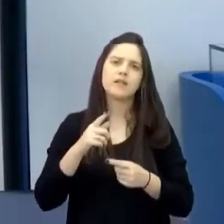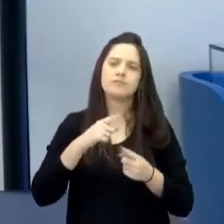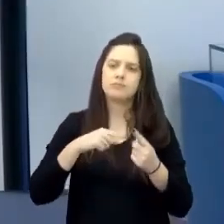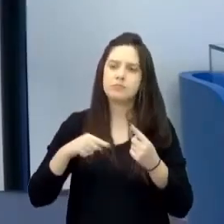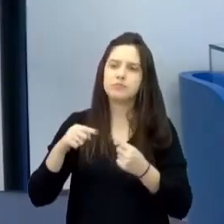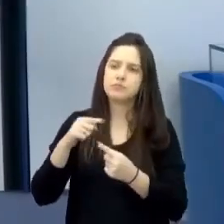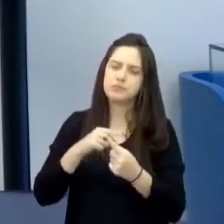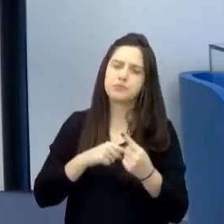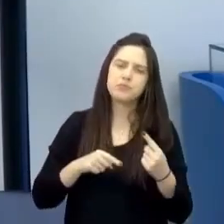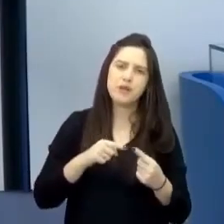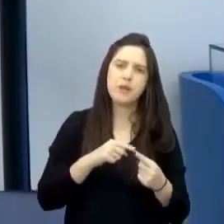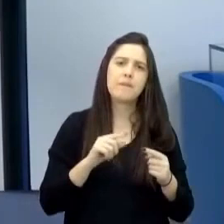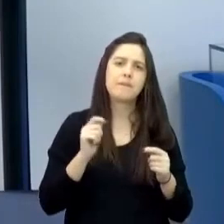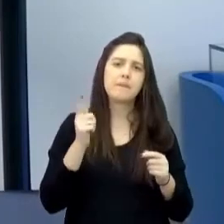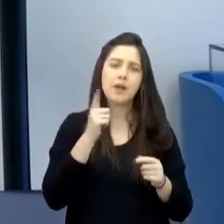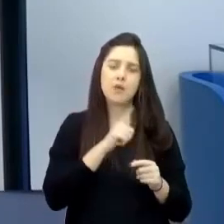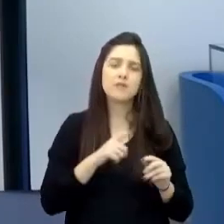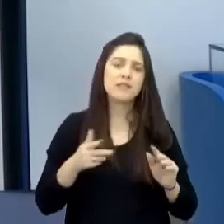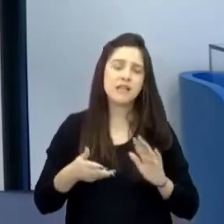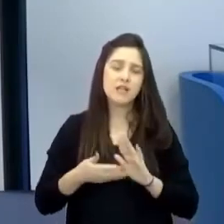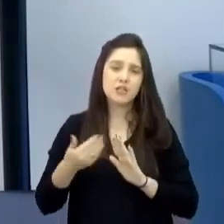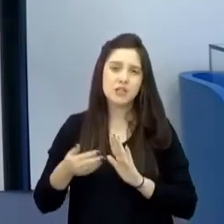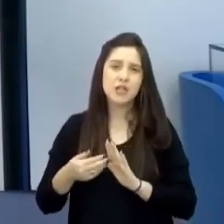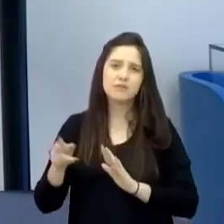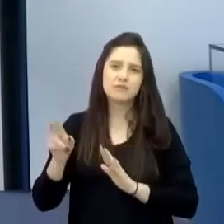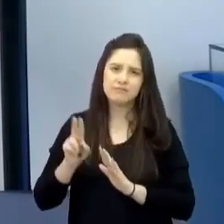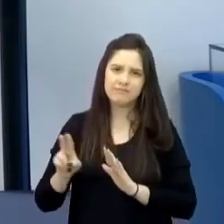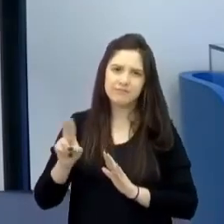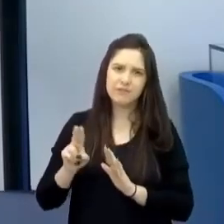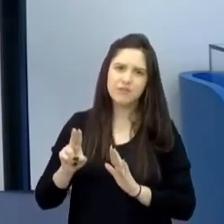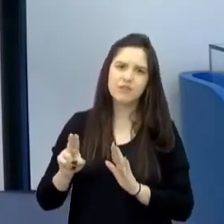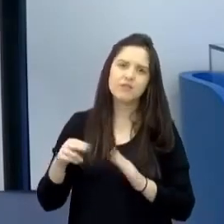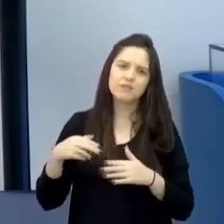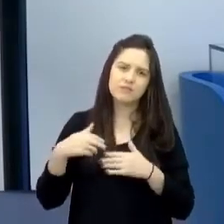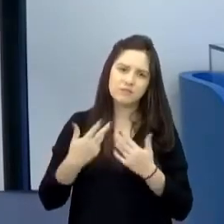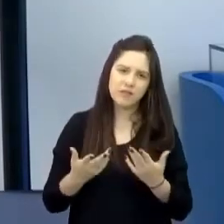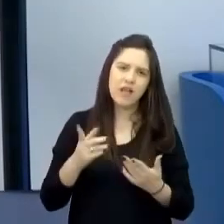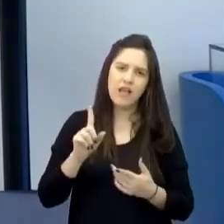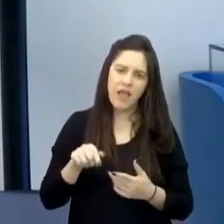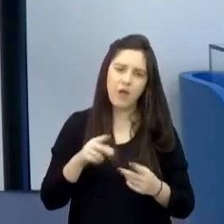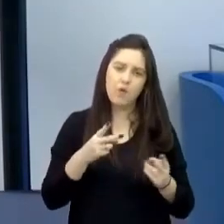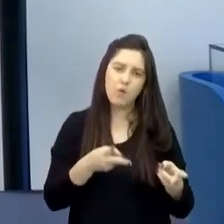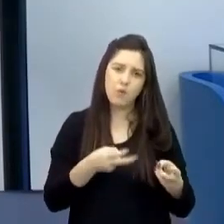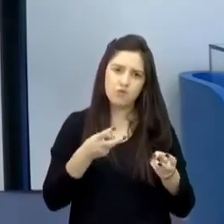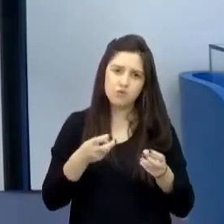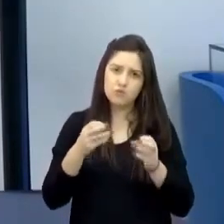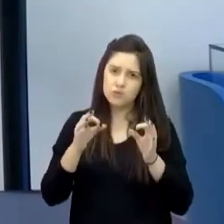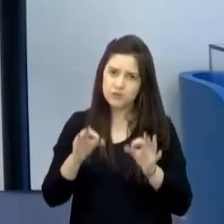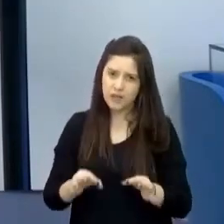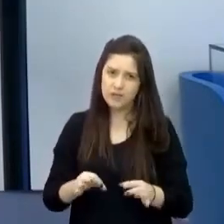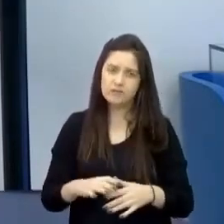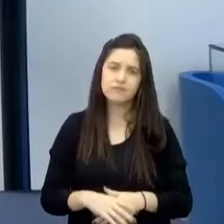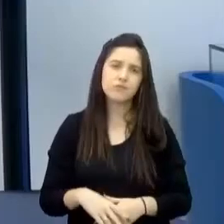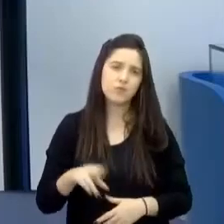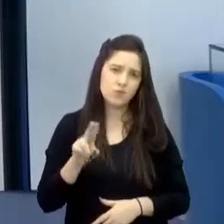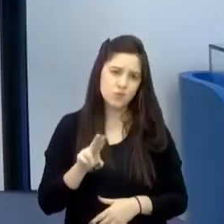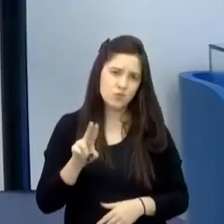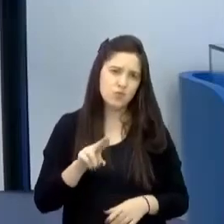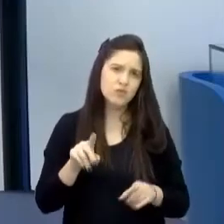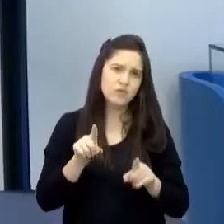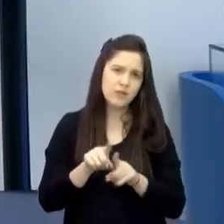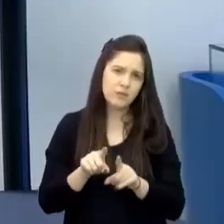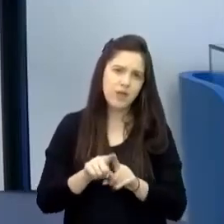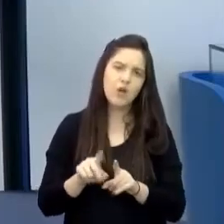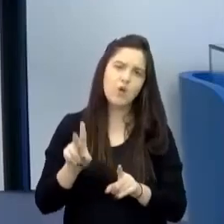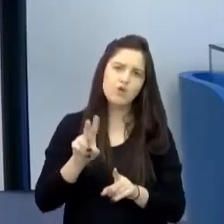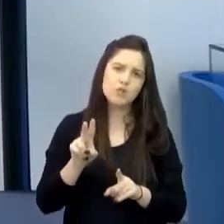meio ambiente. Então, ela é retirada, usada e não retorna. Isso é consumo, certo? Uso, ela simplesmente é